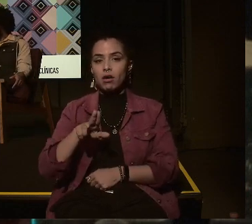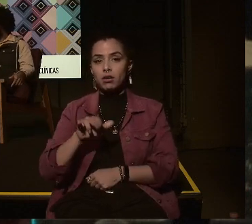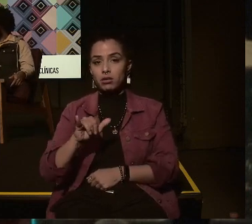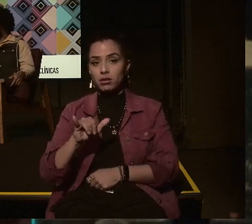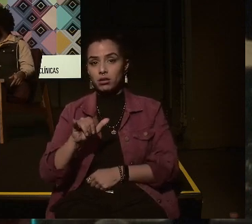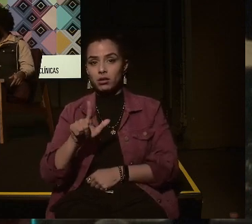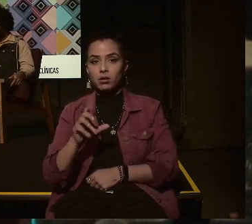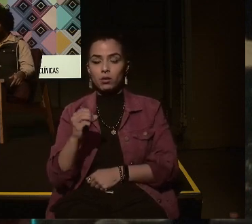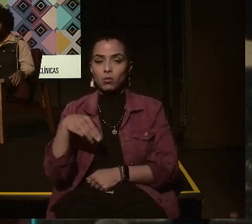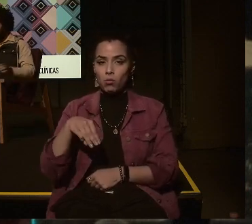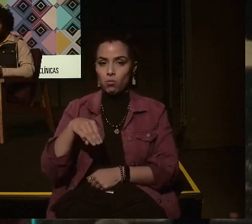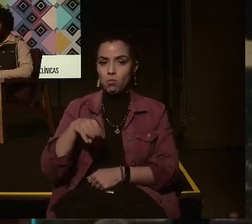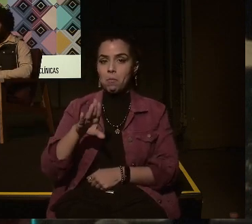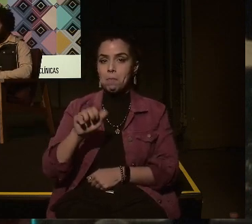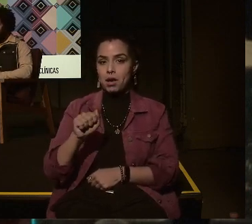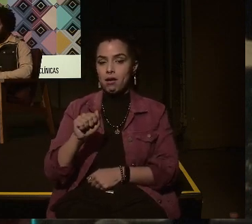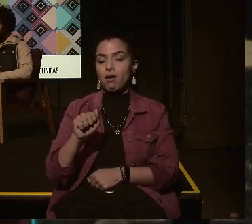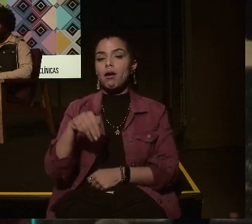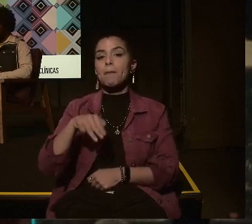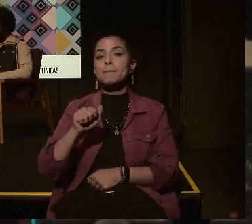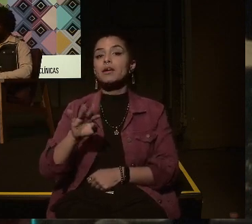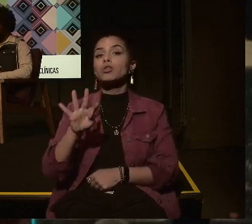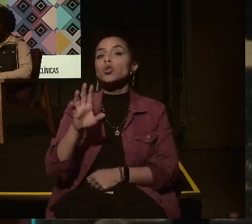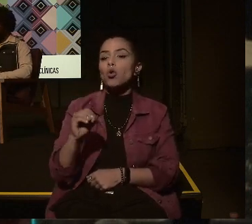uma premissa do aquilombamento é ter gente.